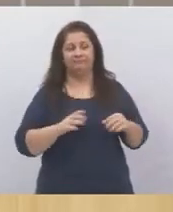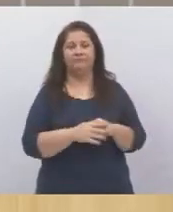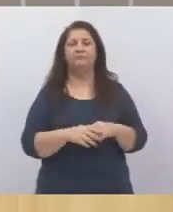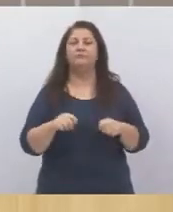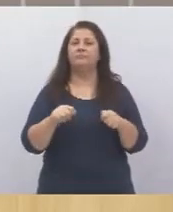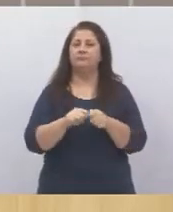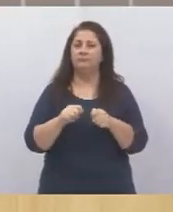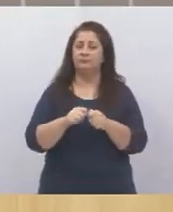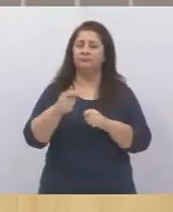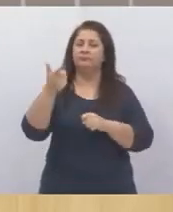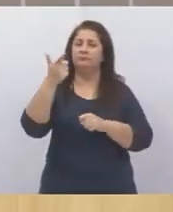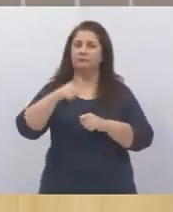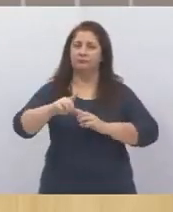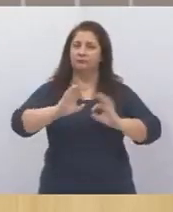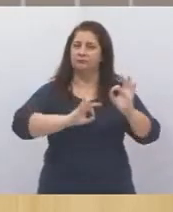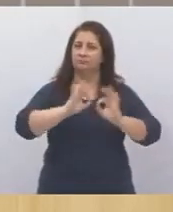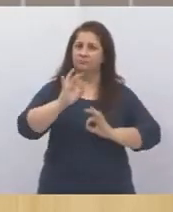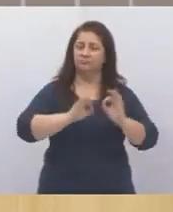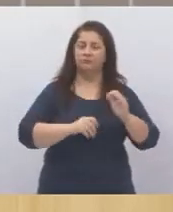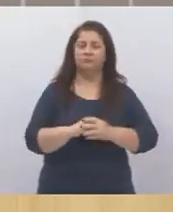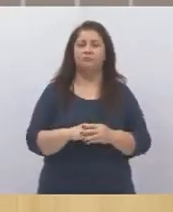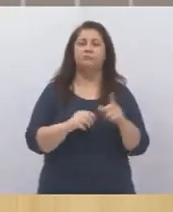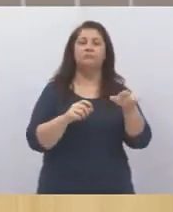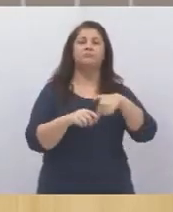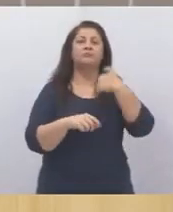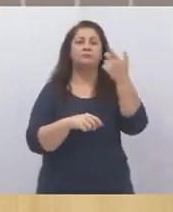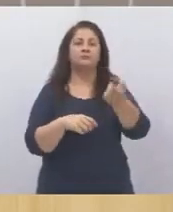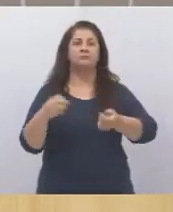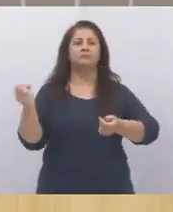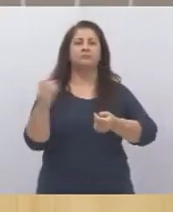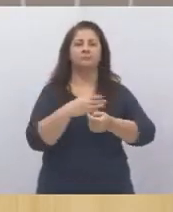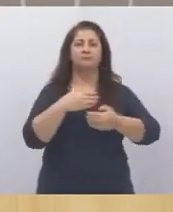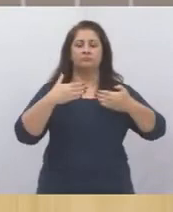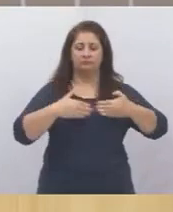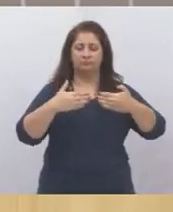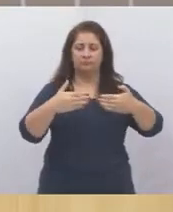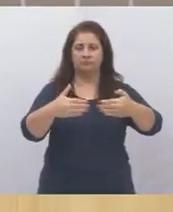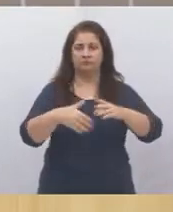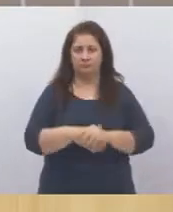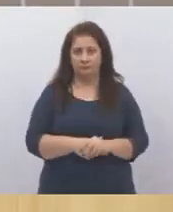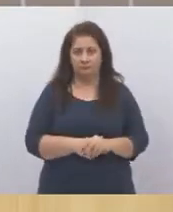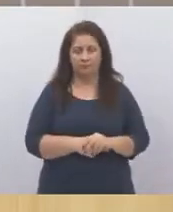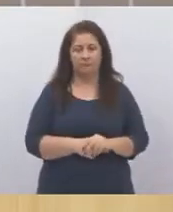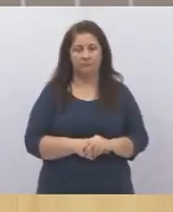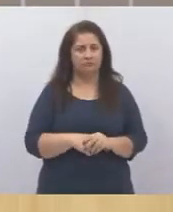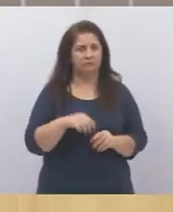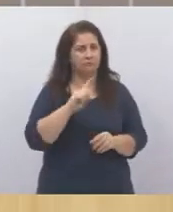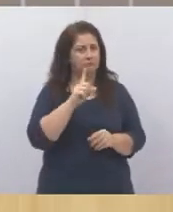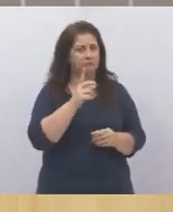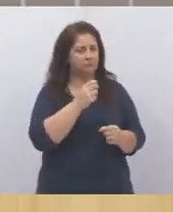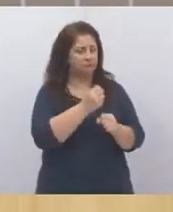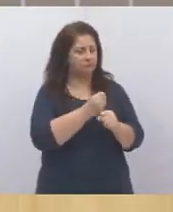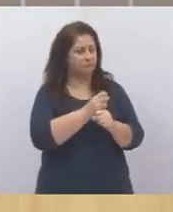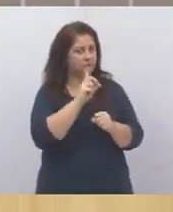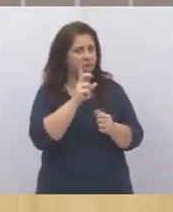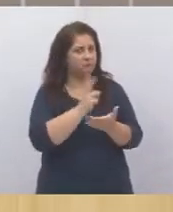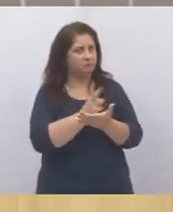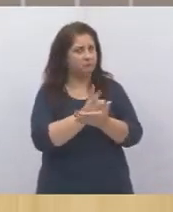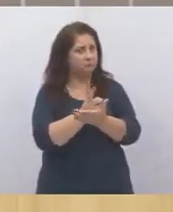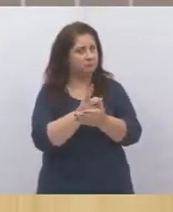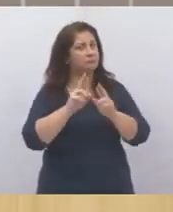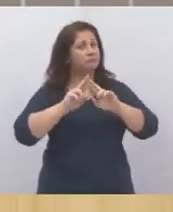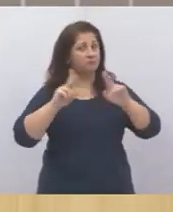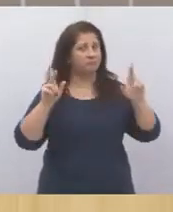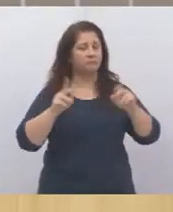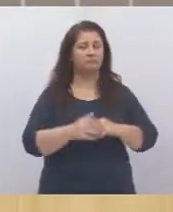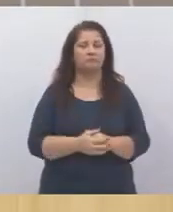projeto tá e posteriormente feita uma nova licitação ou seja ela não foi continuada tá então